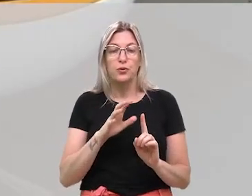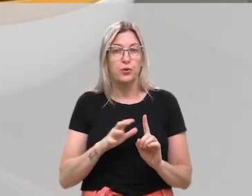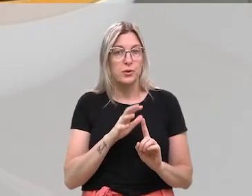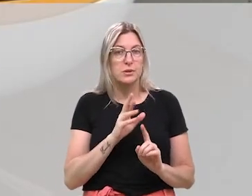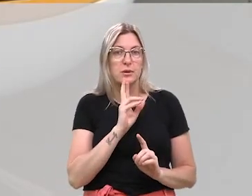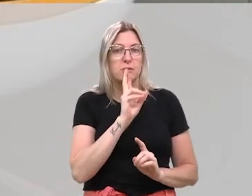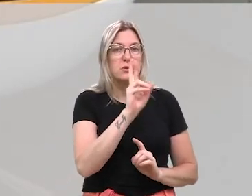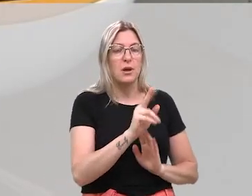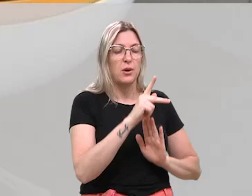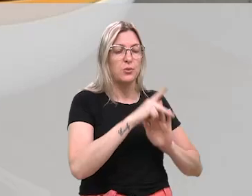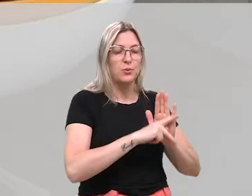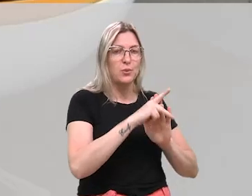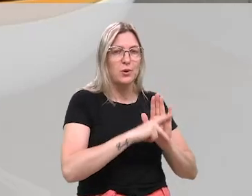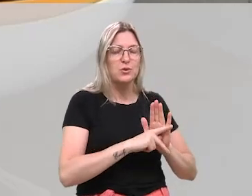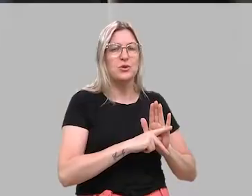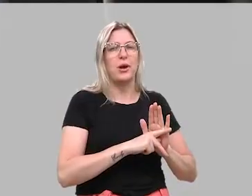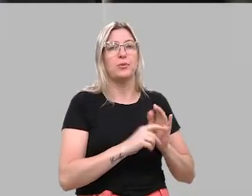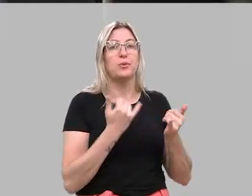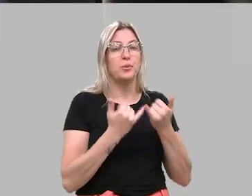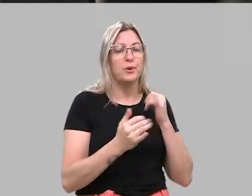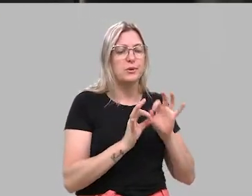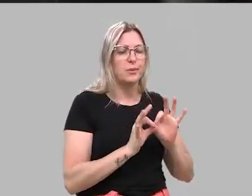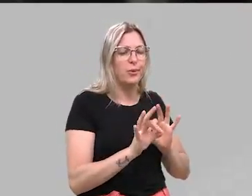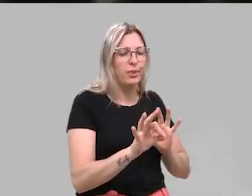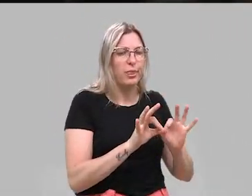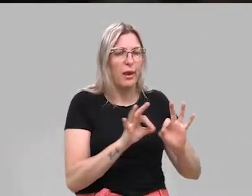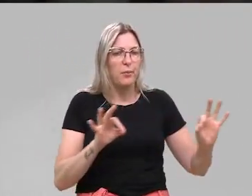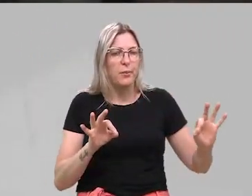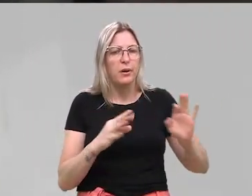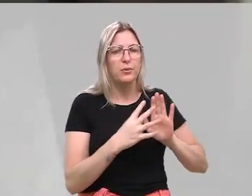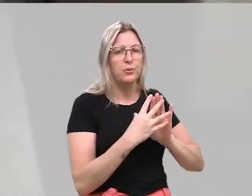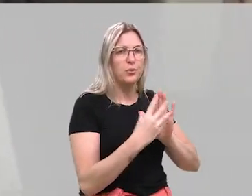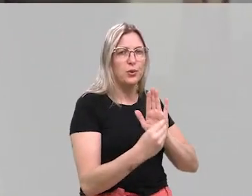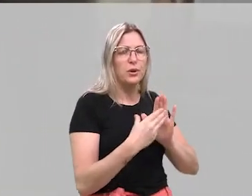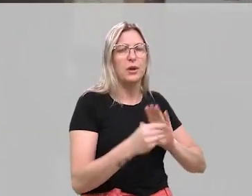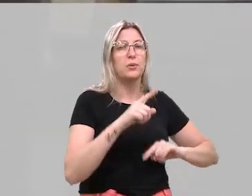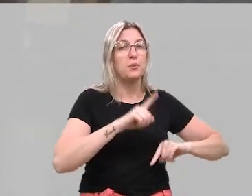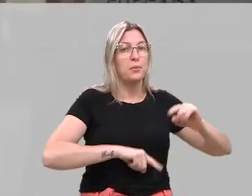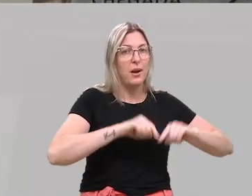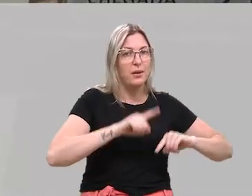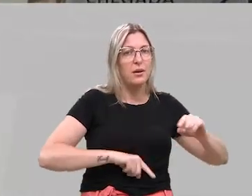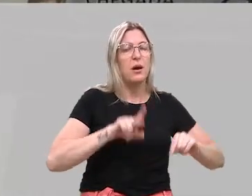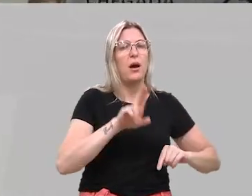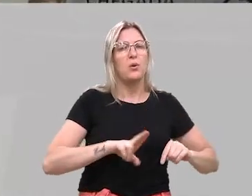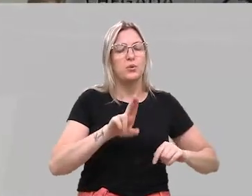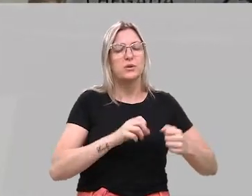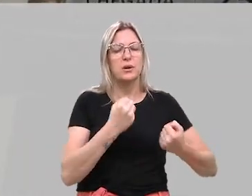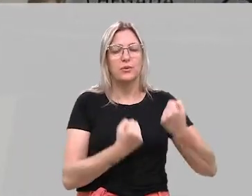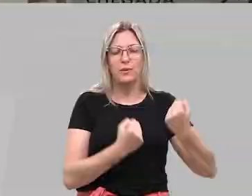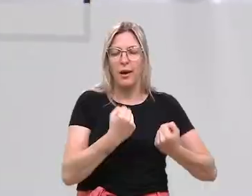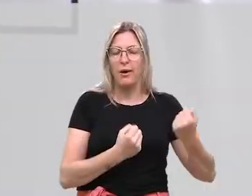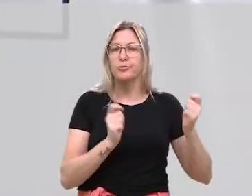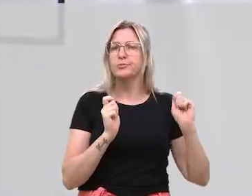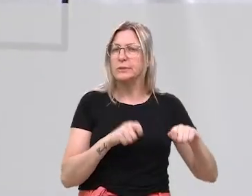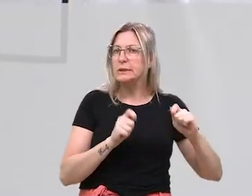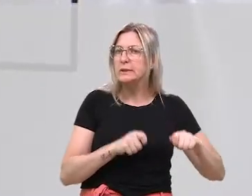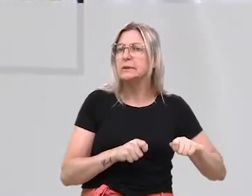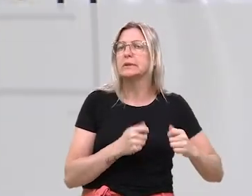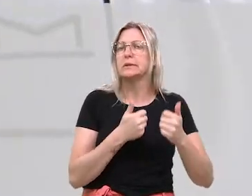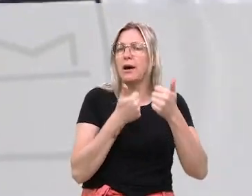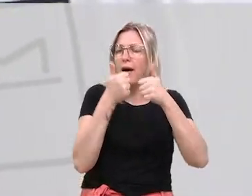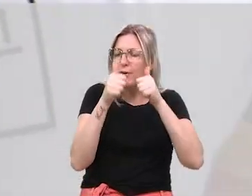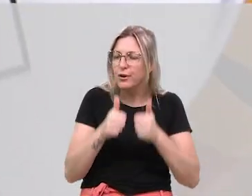no resultado do projeto de eficiência, desde tamanho, modelo do veículo até o material usado no protótipo, precisa